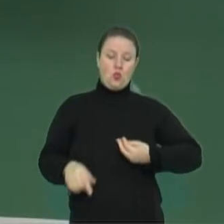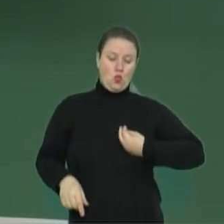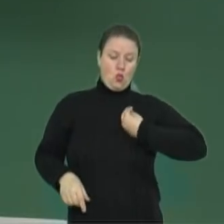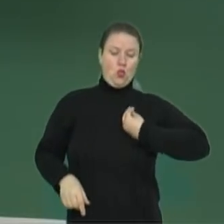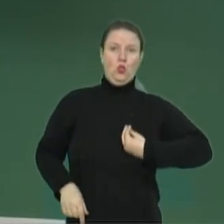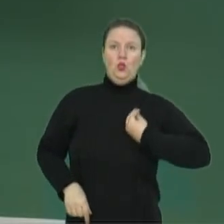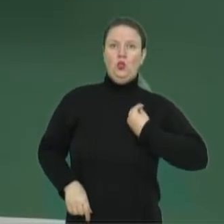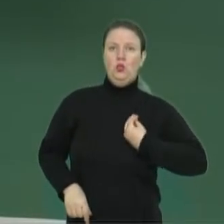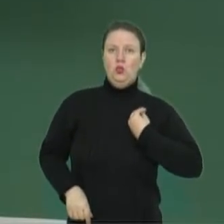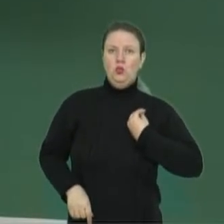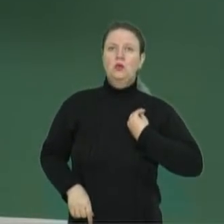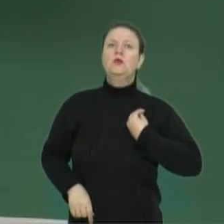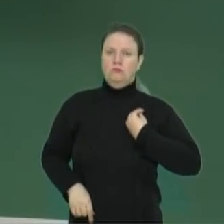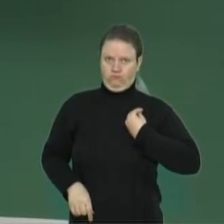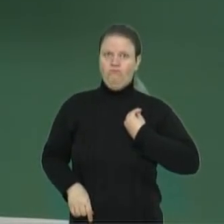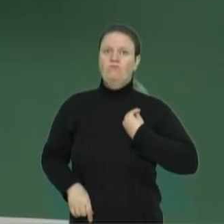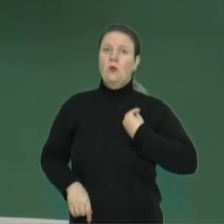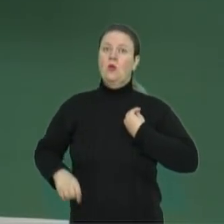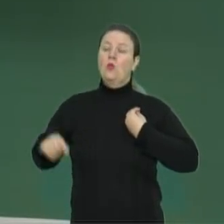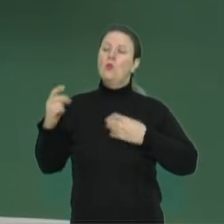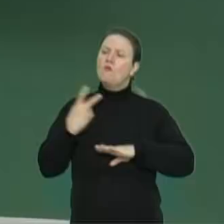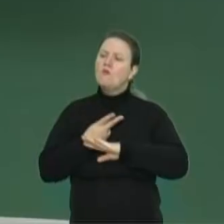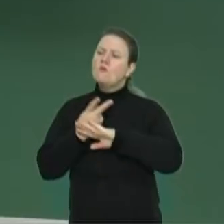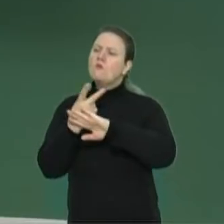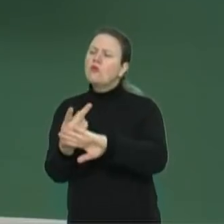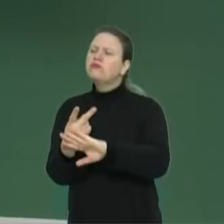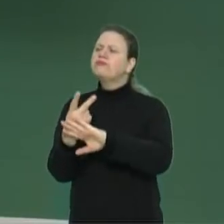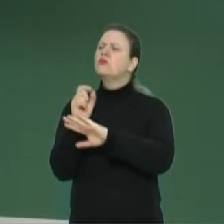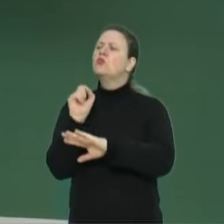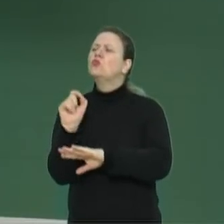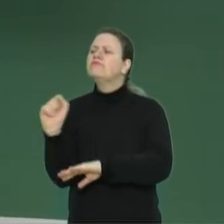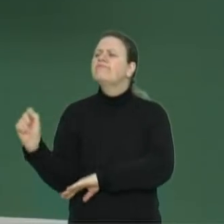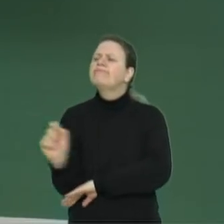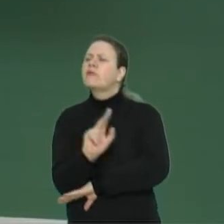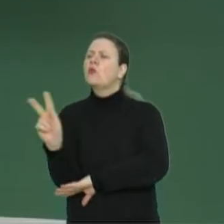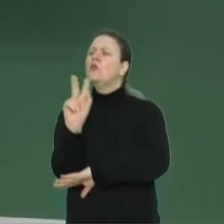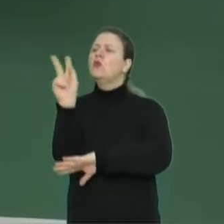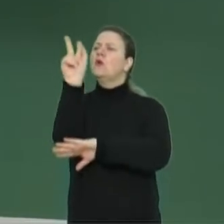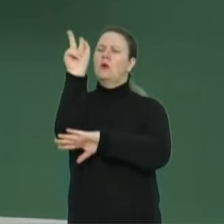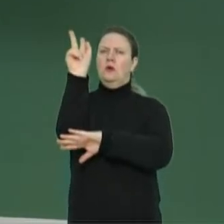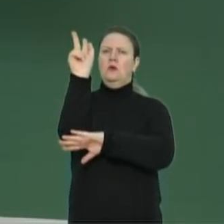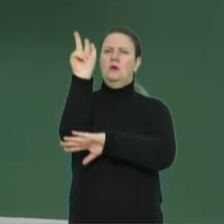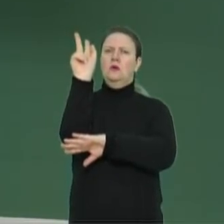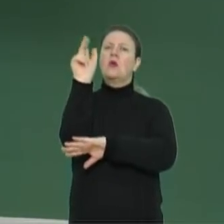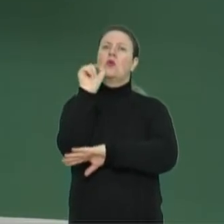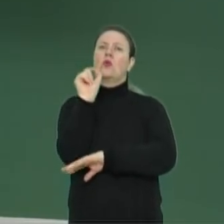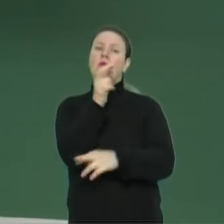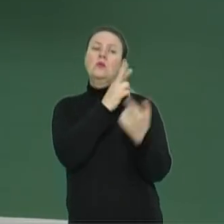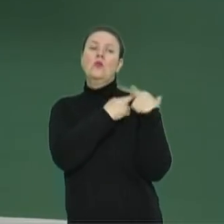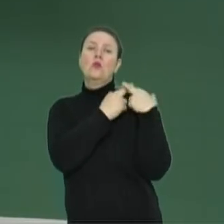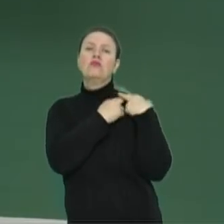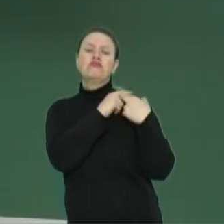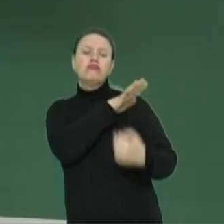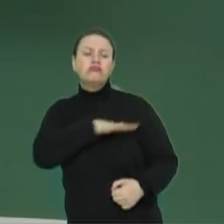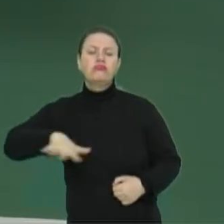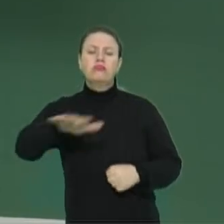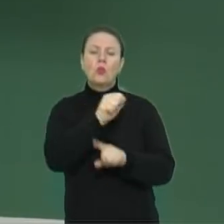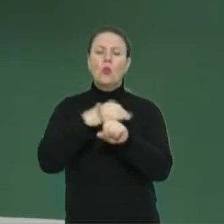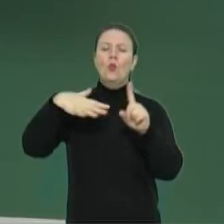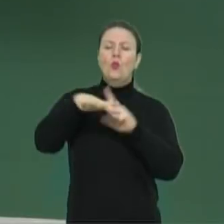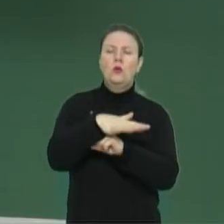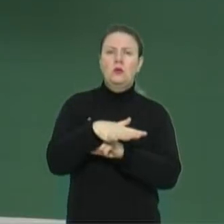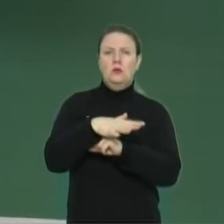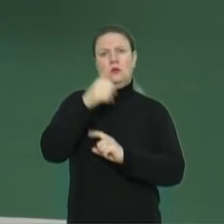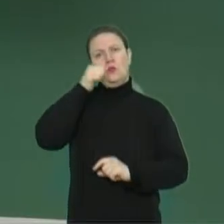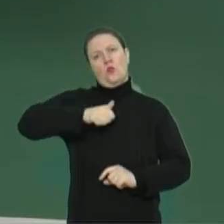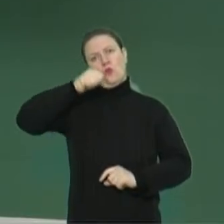para justamente buscar valorizar, né, o papel da mulher na sociedade, então esse feminismo existencialista, a importância